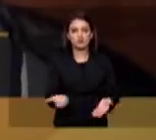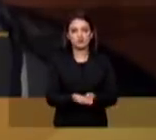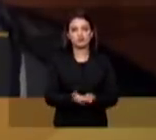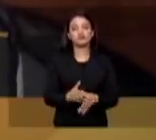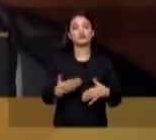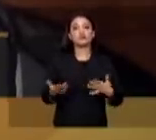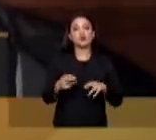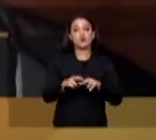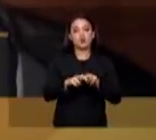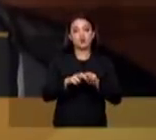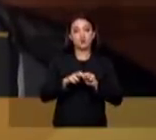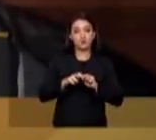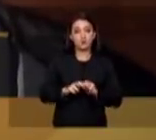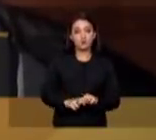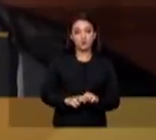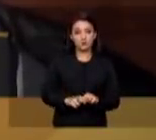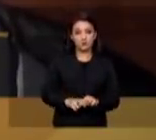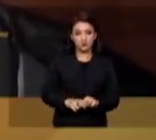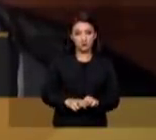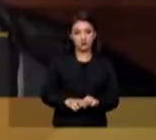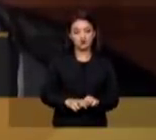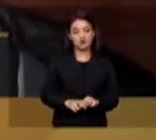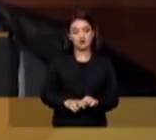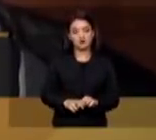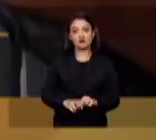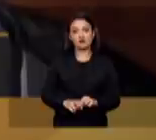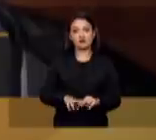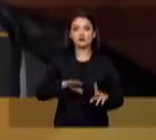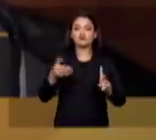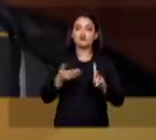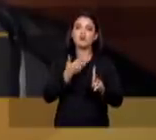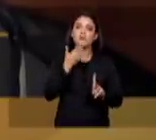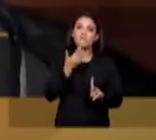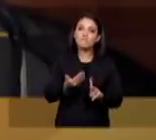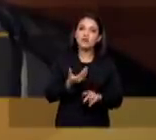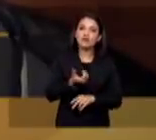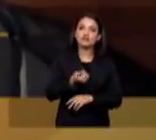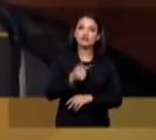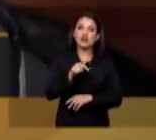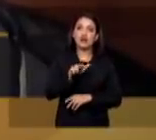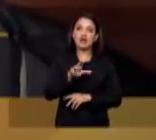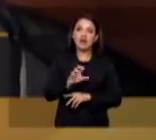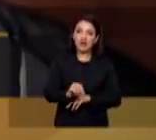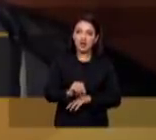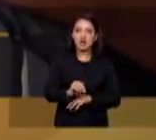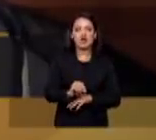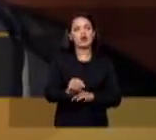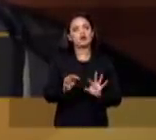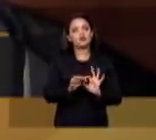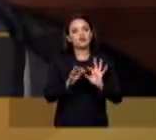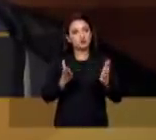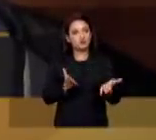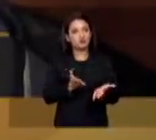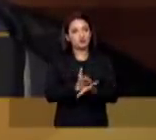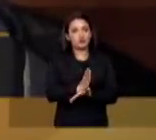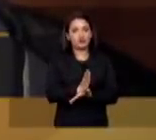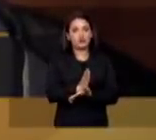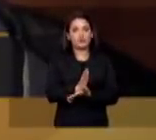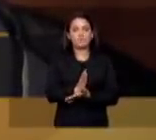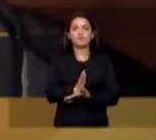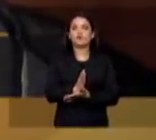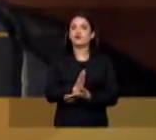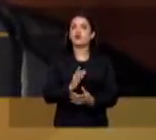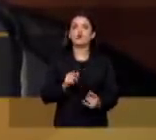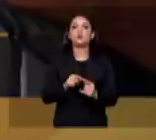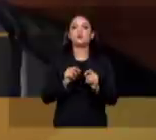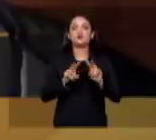parte agravante requer o provimento do agravo para que, e cito literalmente o pedido, para que, abro